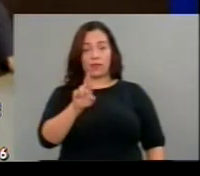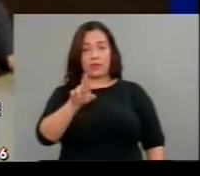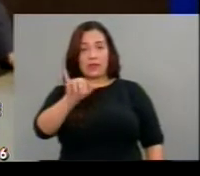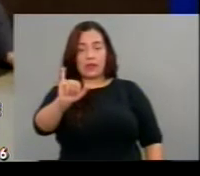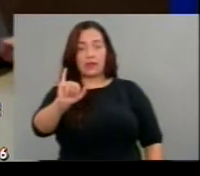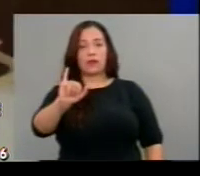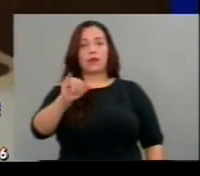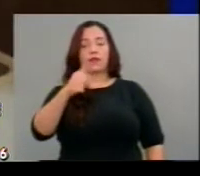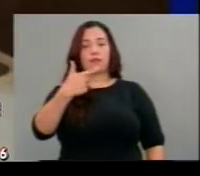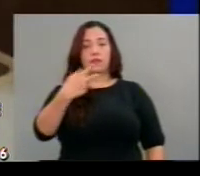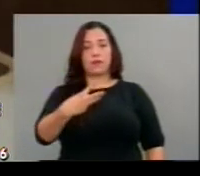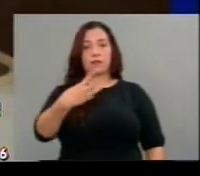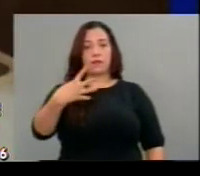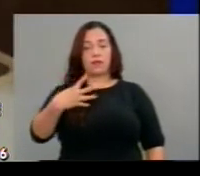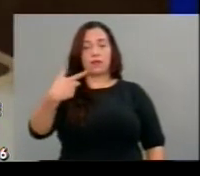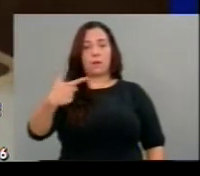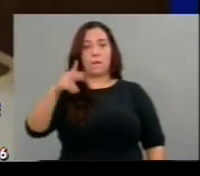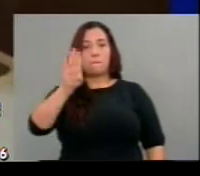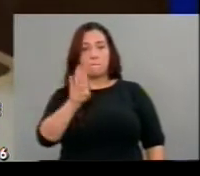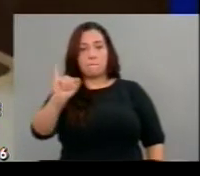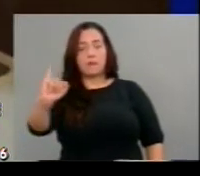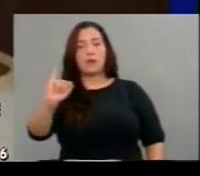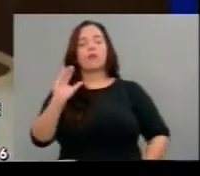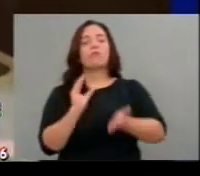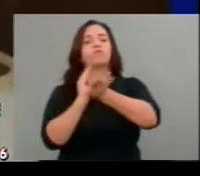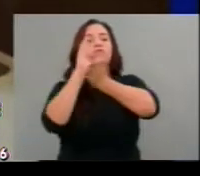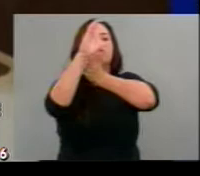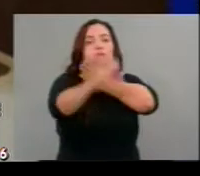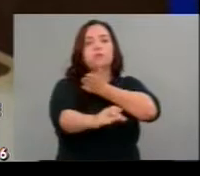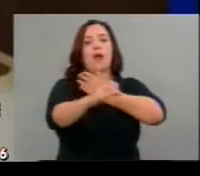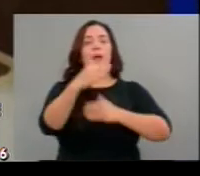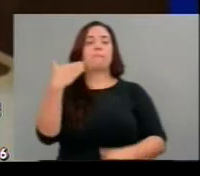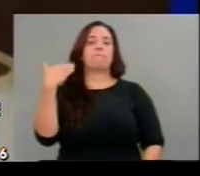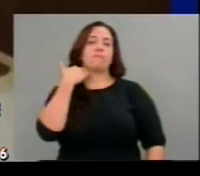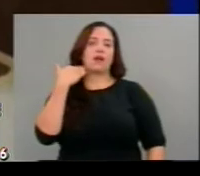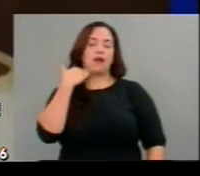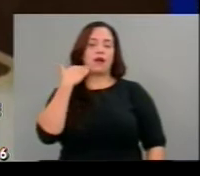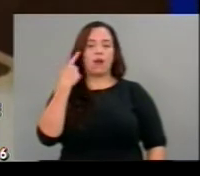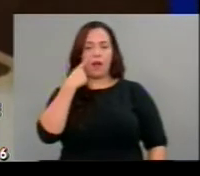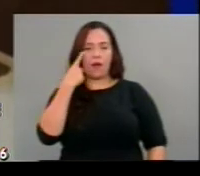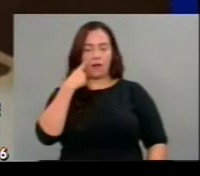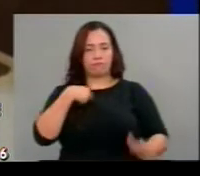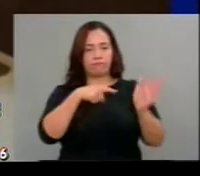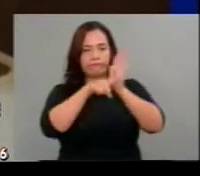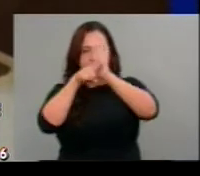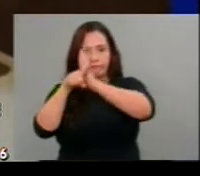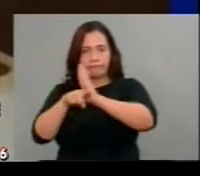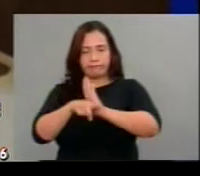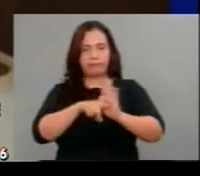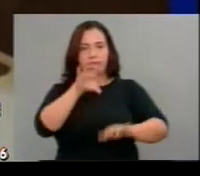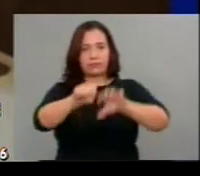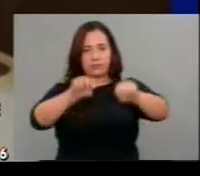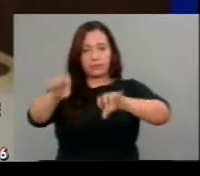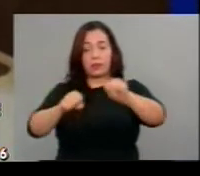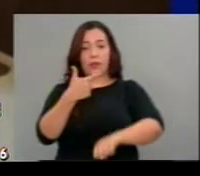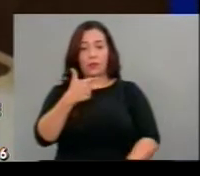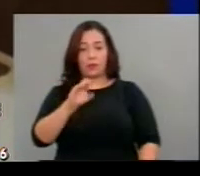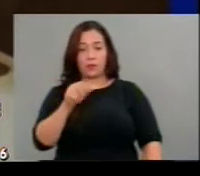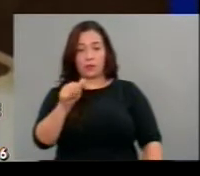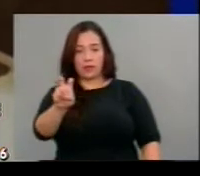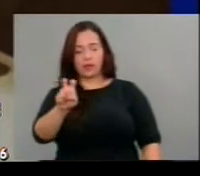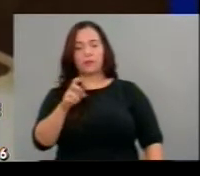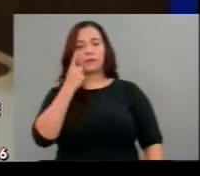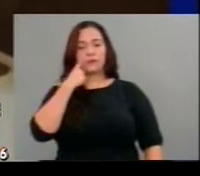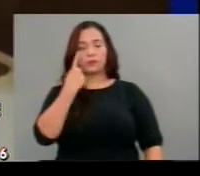1.342 bilhões para banco. Está aqui. Eu estou com os dados de 2015, eu vou corrigir,